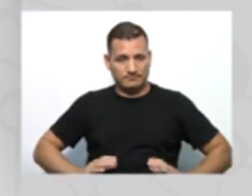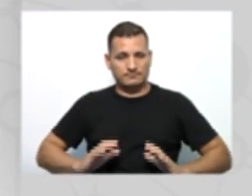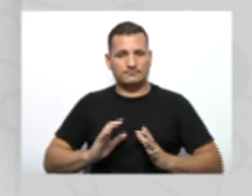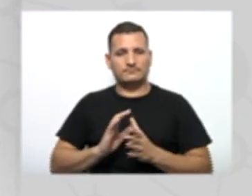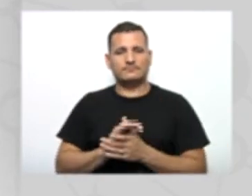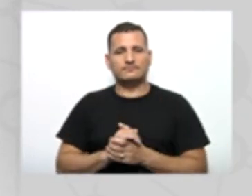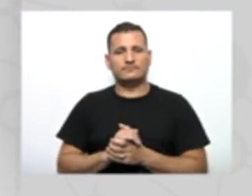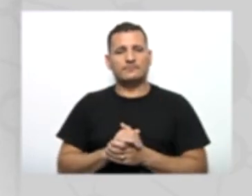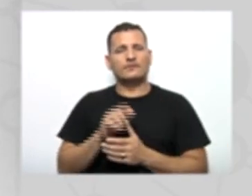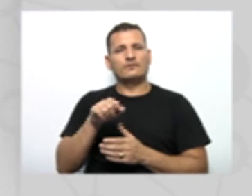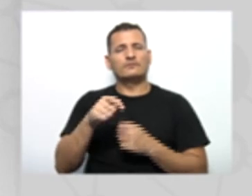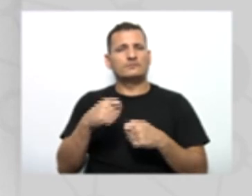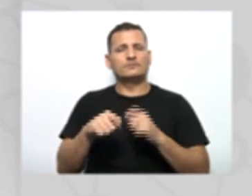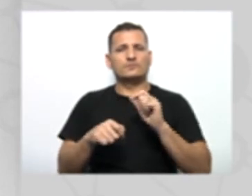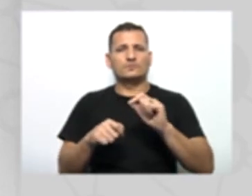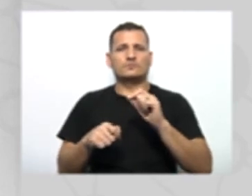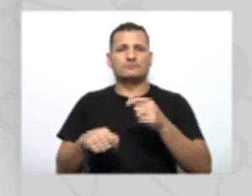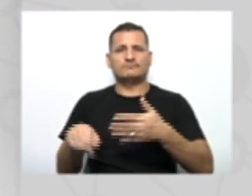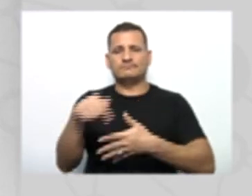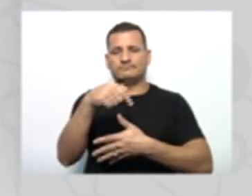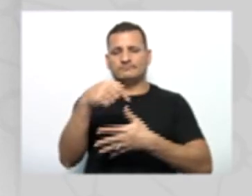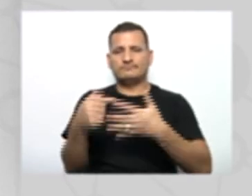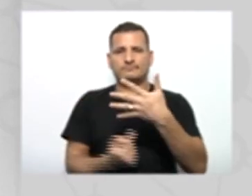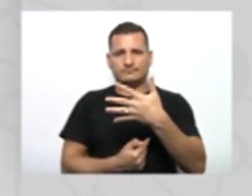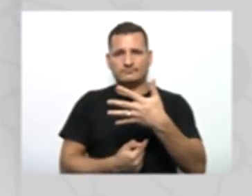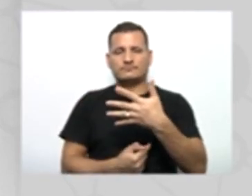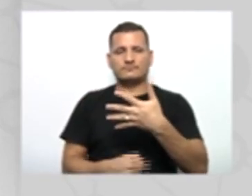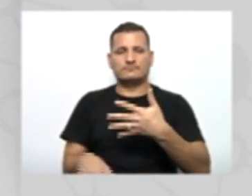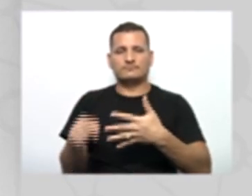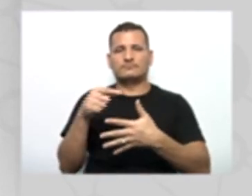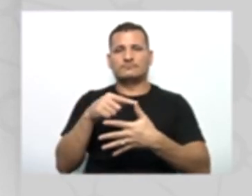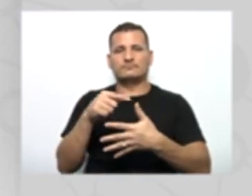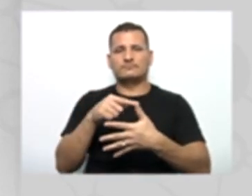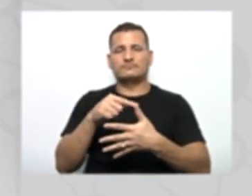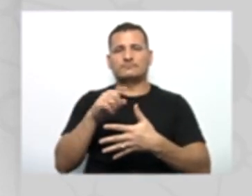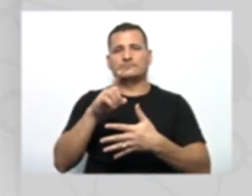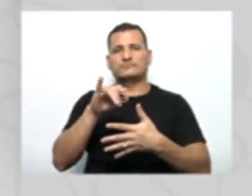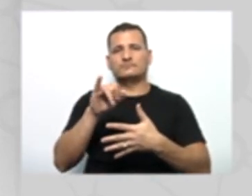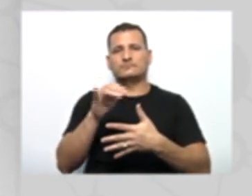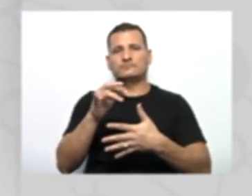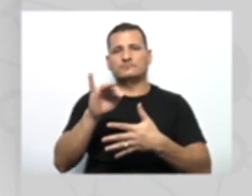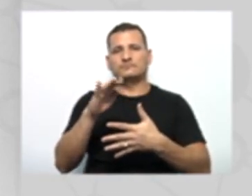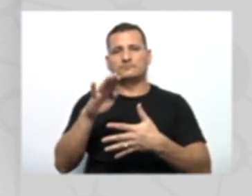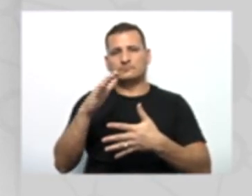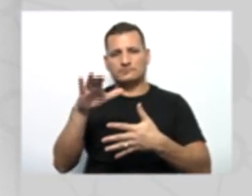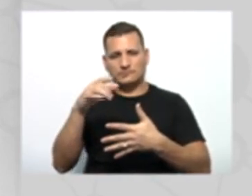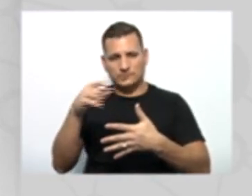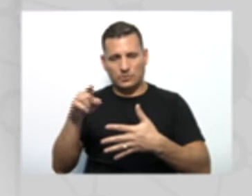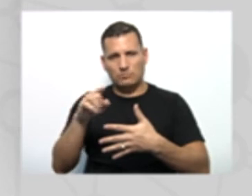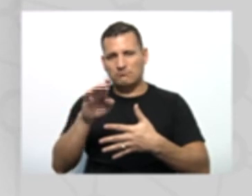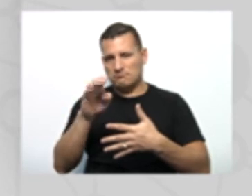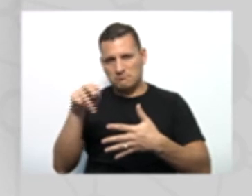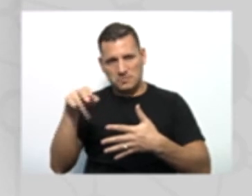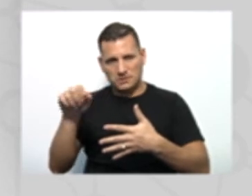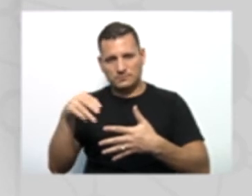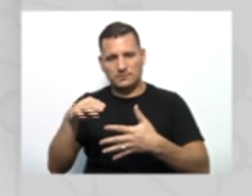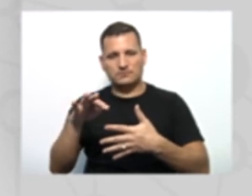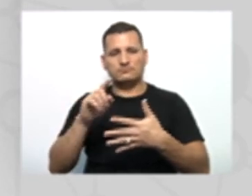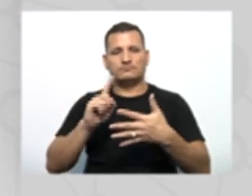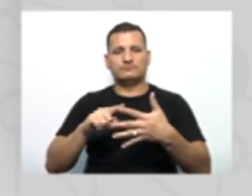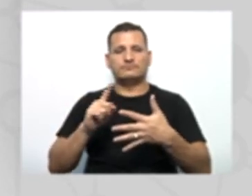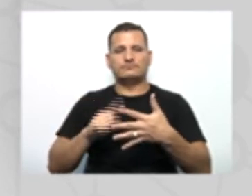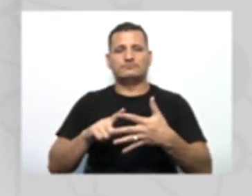poder soberano. O poder soberano ele é constituído pelo poder do Estado, né? Quando eu digo Estado, eu estou me referindo ao governo, estou